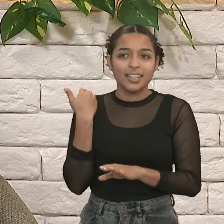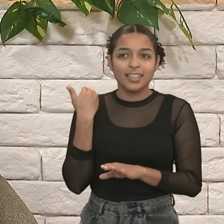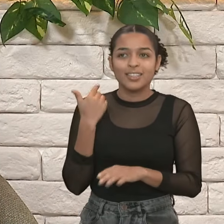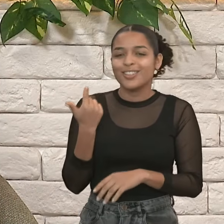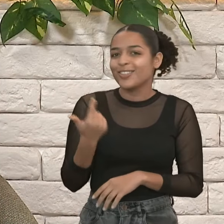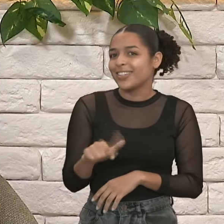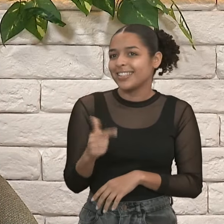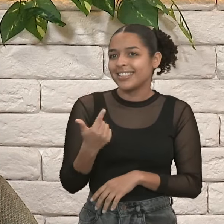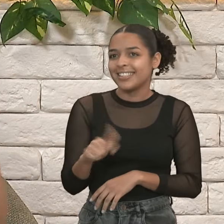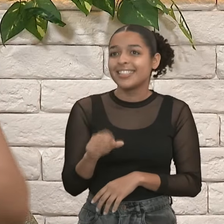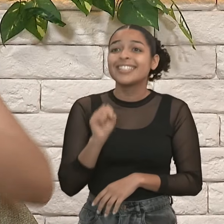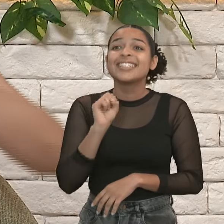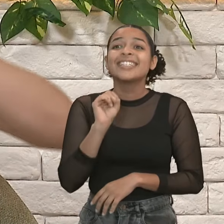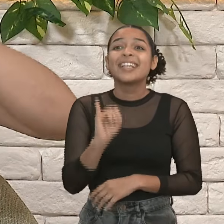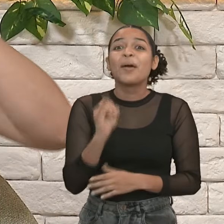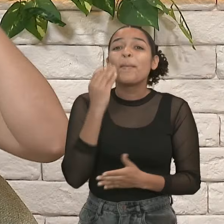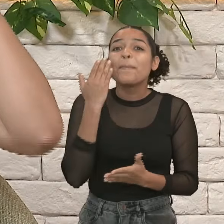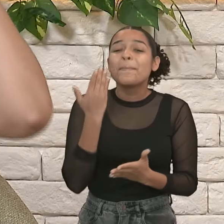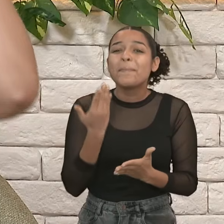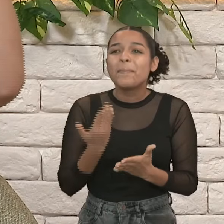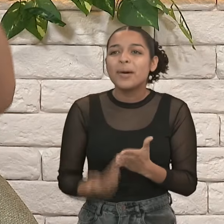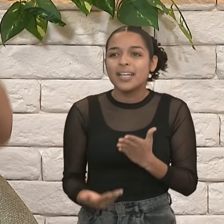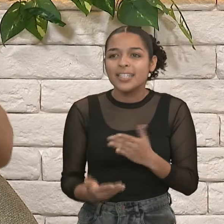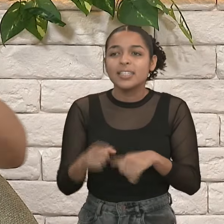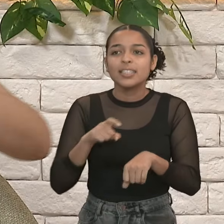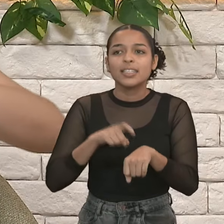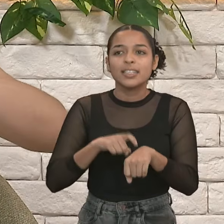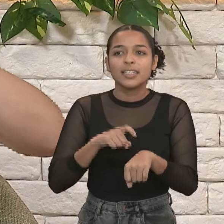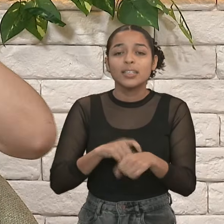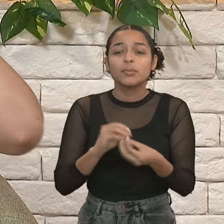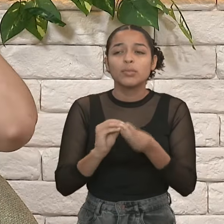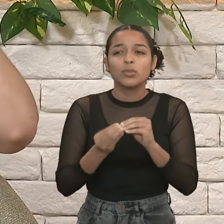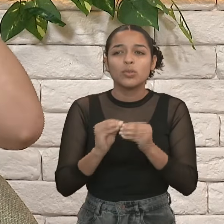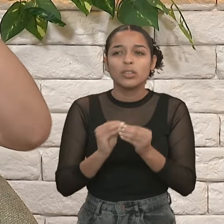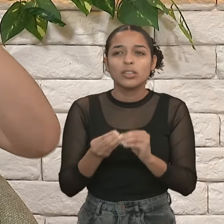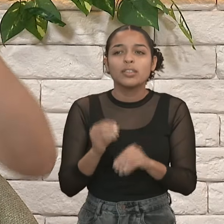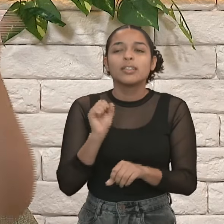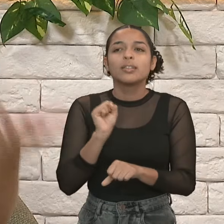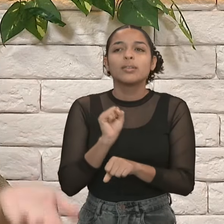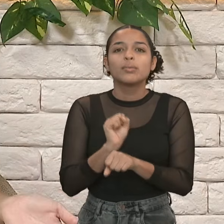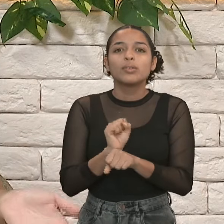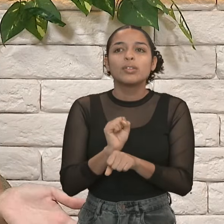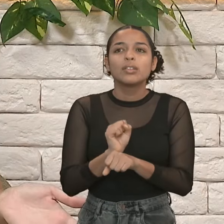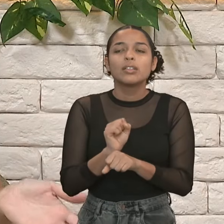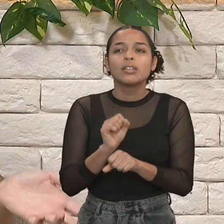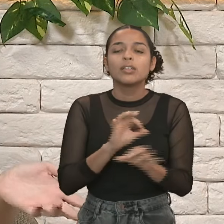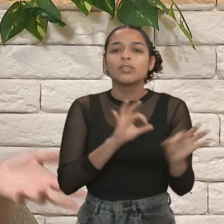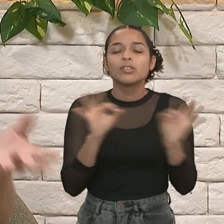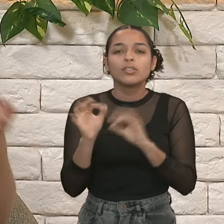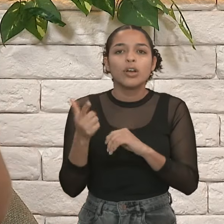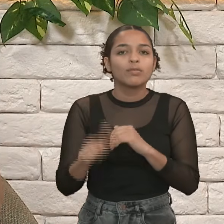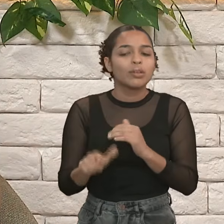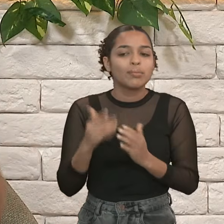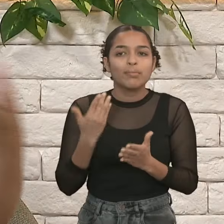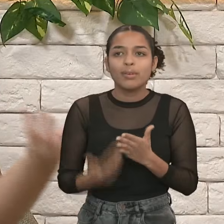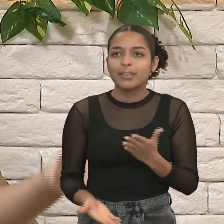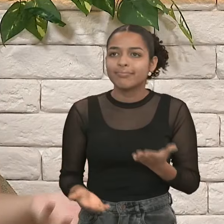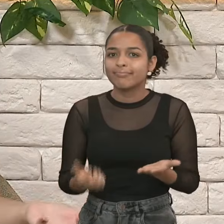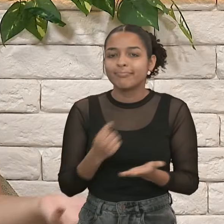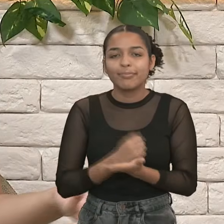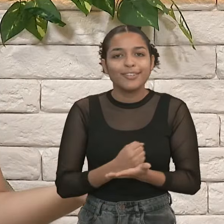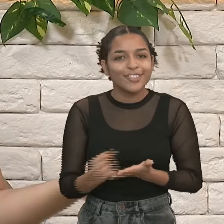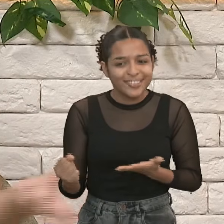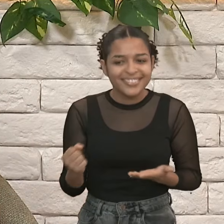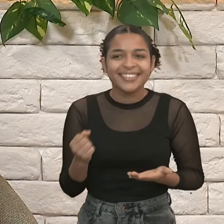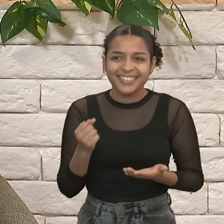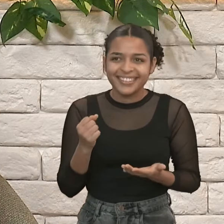um capítulo da novela, a gente ia precisar esperar o sábado, ou realmente a gente ia perder. Né? E hoje a gente não